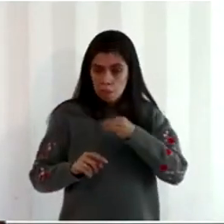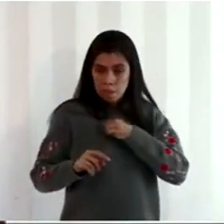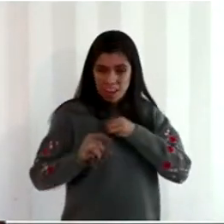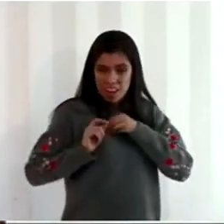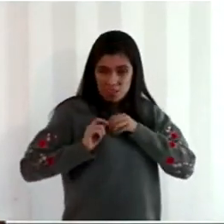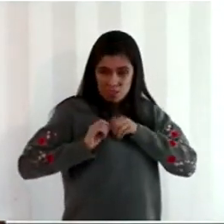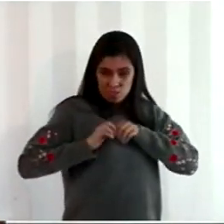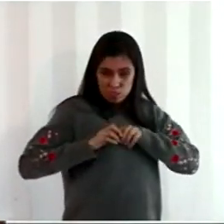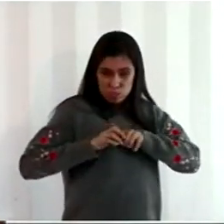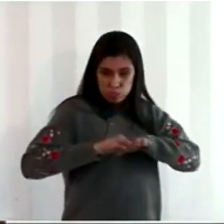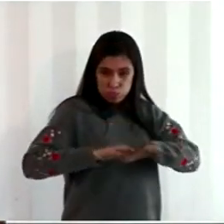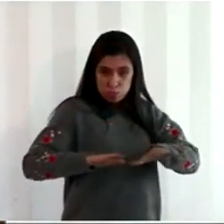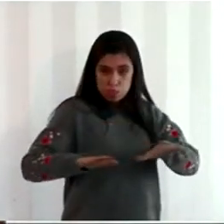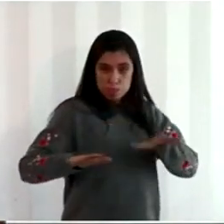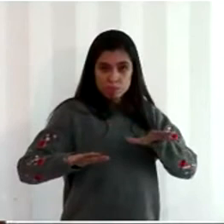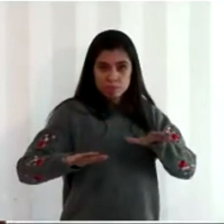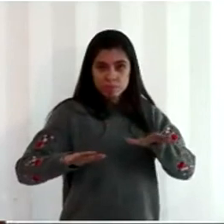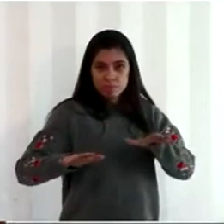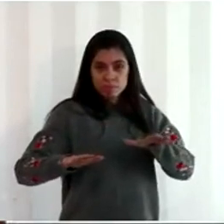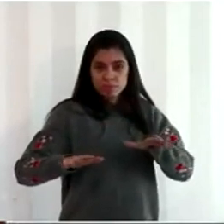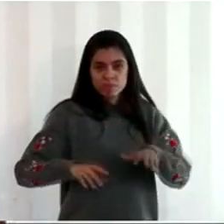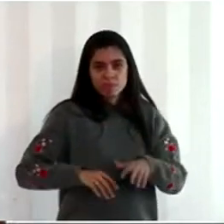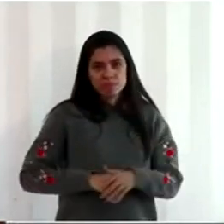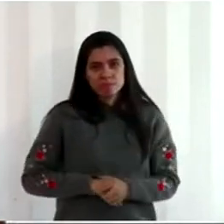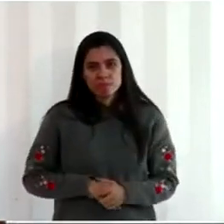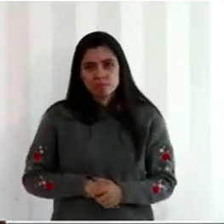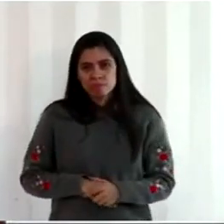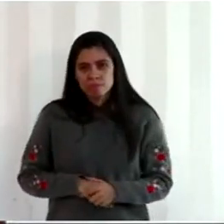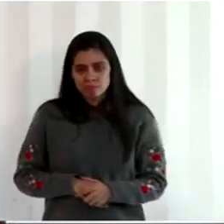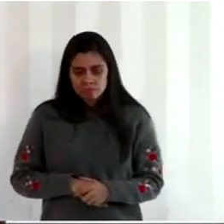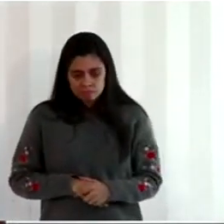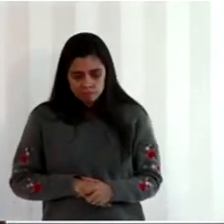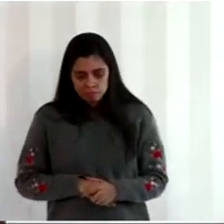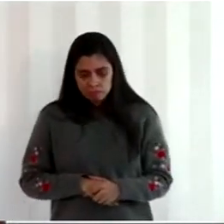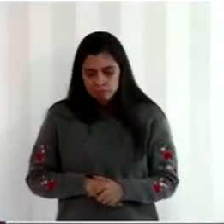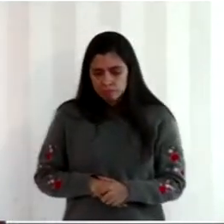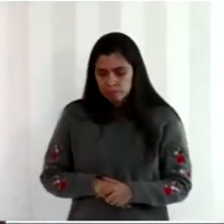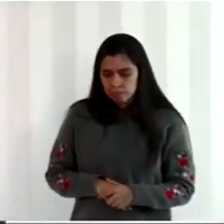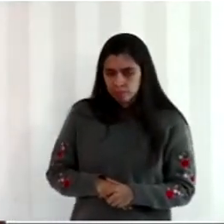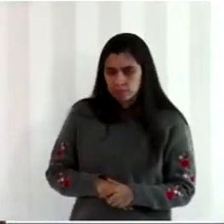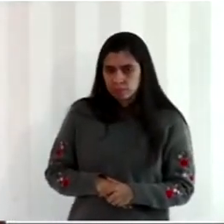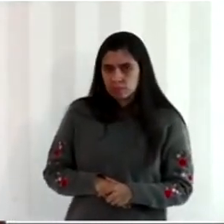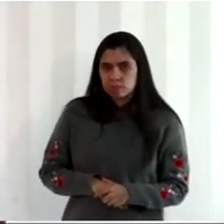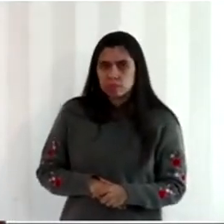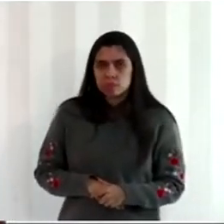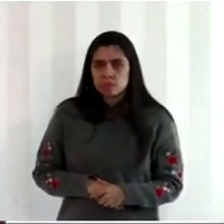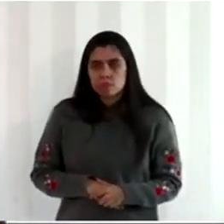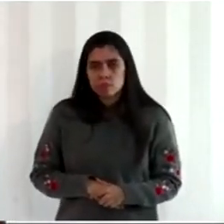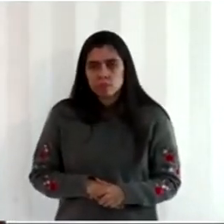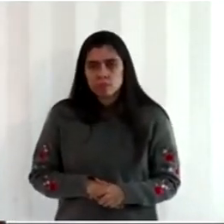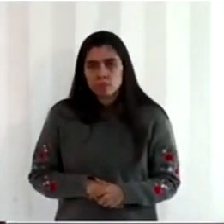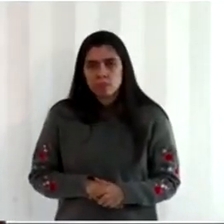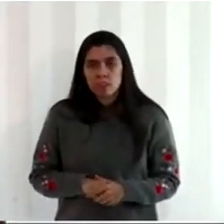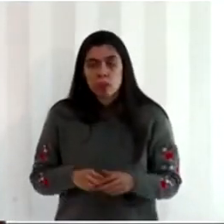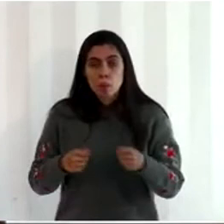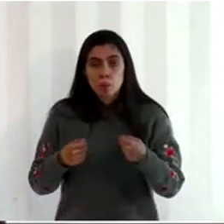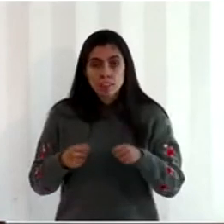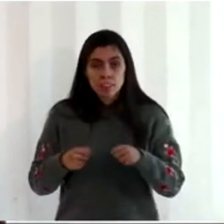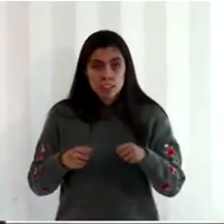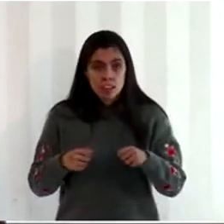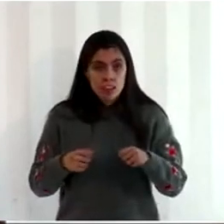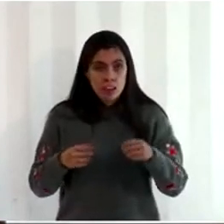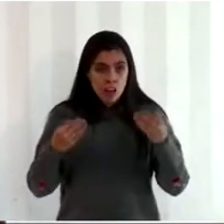nós devemos nos apresentar como Romanos 12 diz, rogo-vos, pois, irmãos, pelas misericórdias de Deus, que apresenteis os vossos corpos